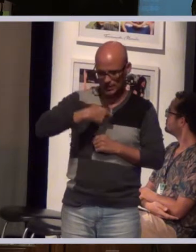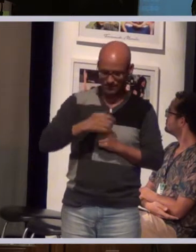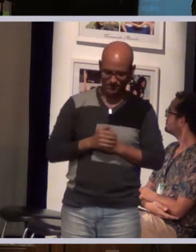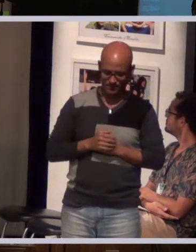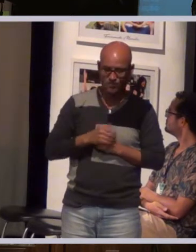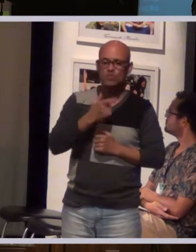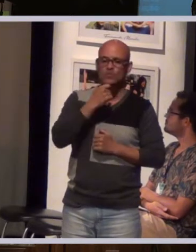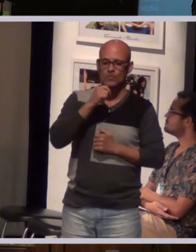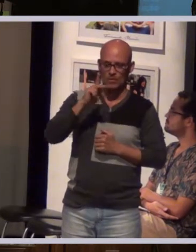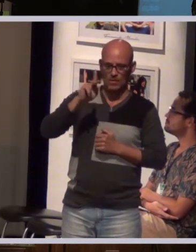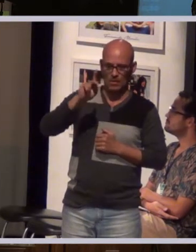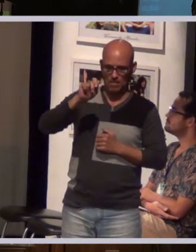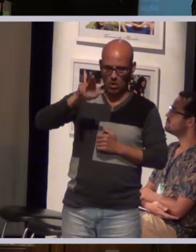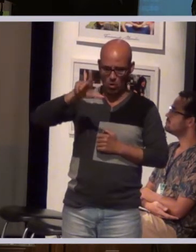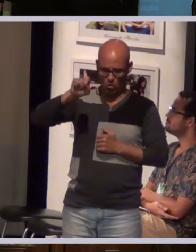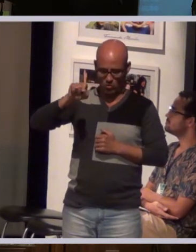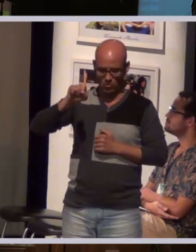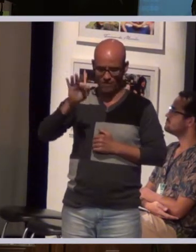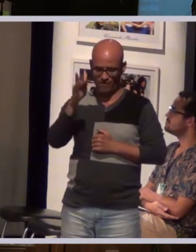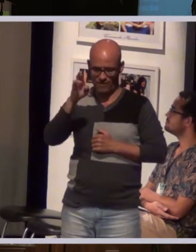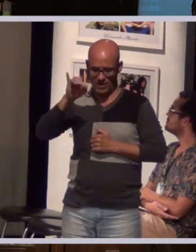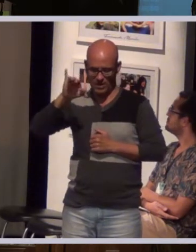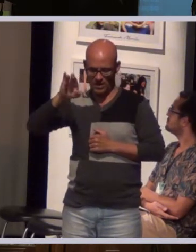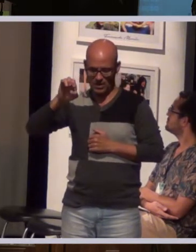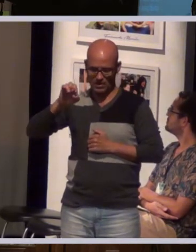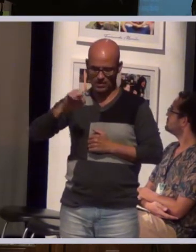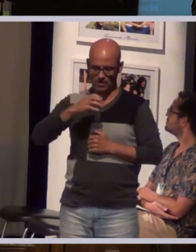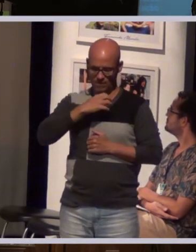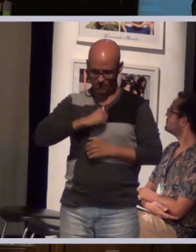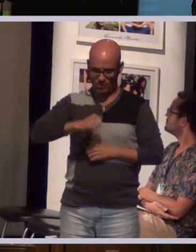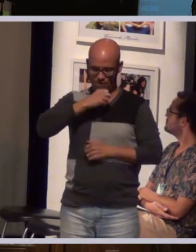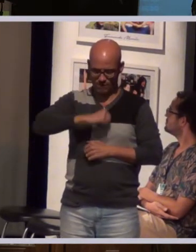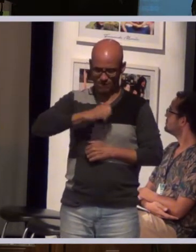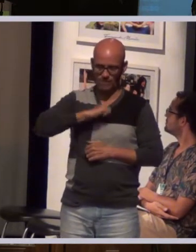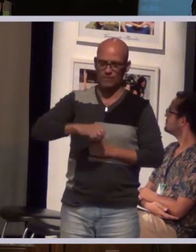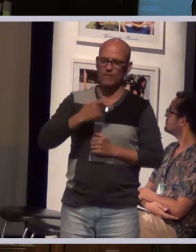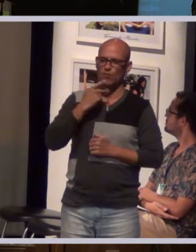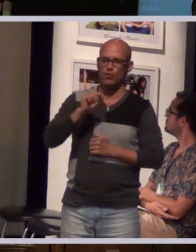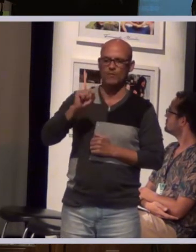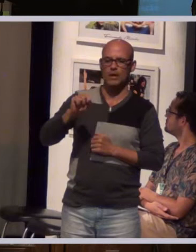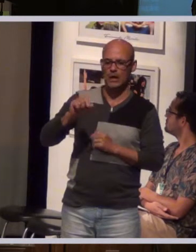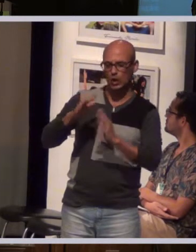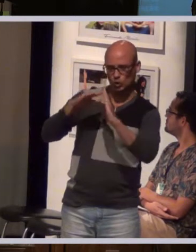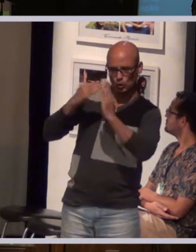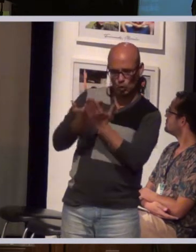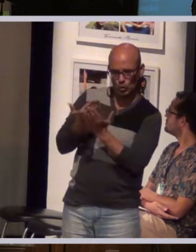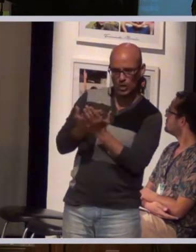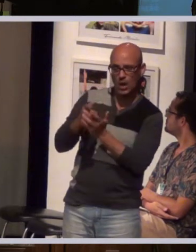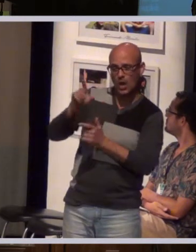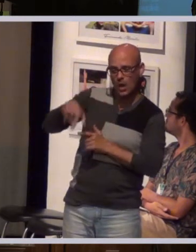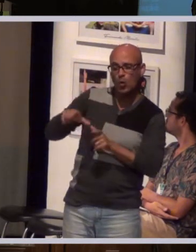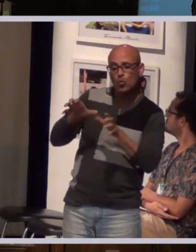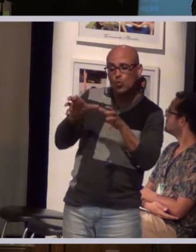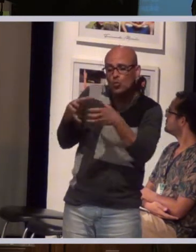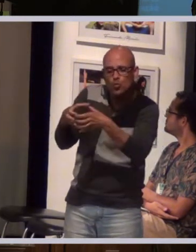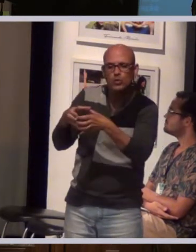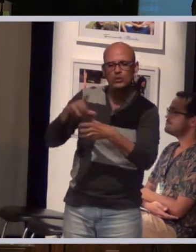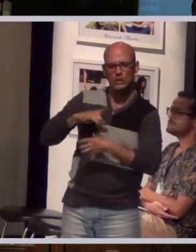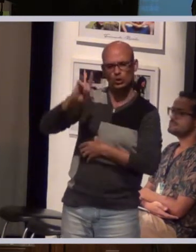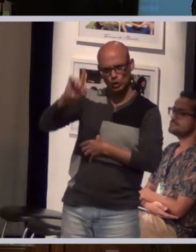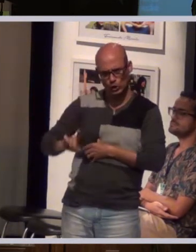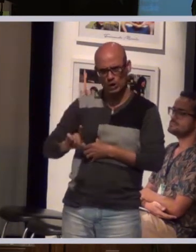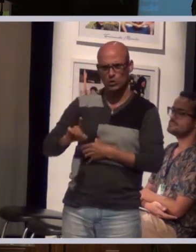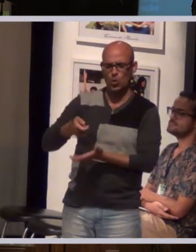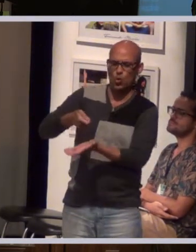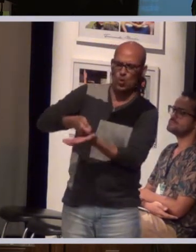em uma entrevista, é aquela que se assume como um centro de direitos e deveres. Seus fundamentos